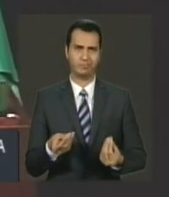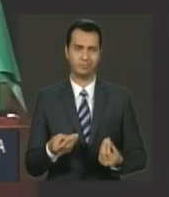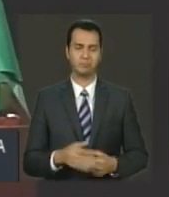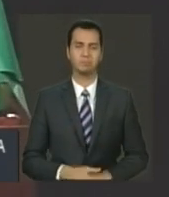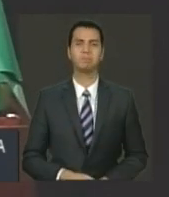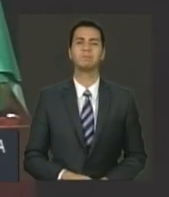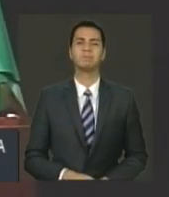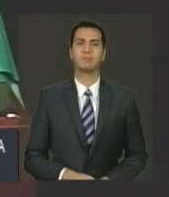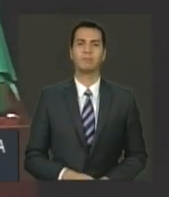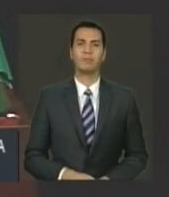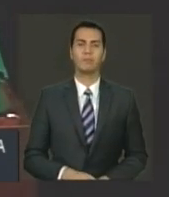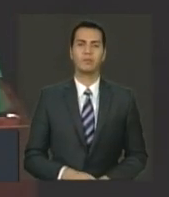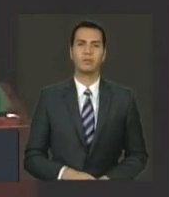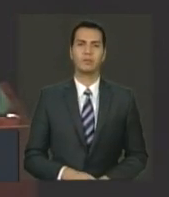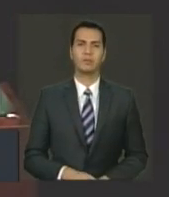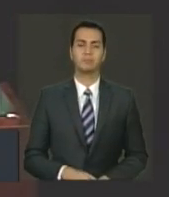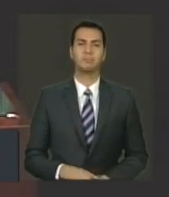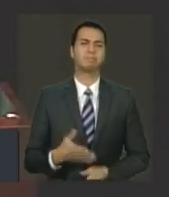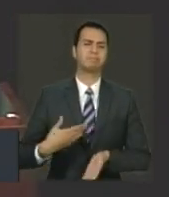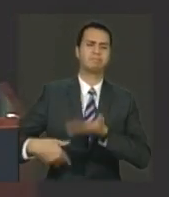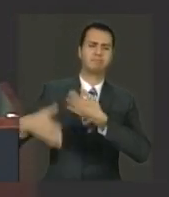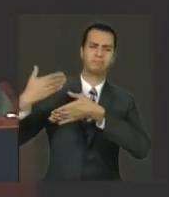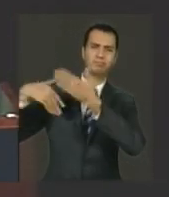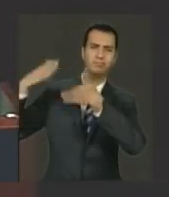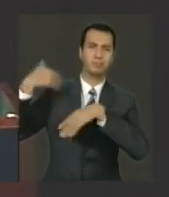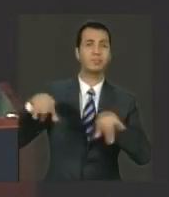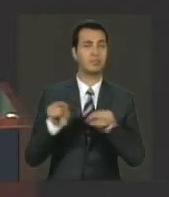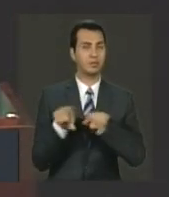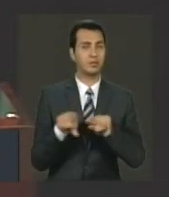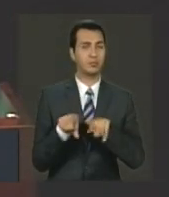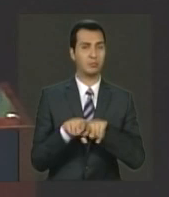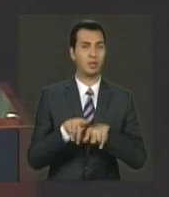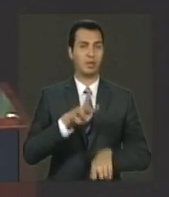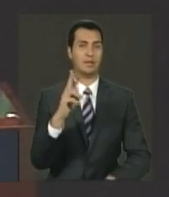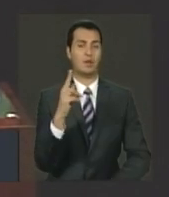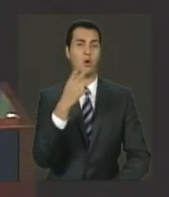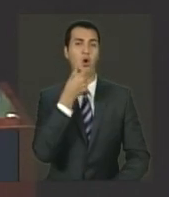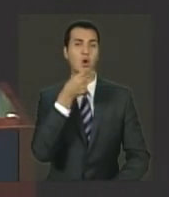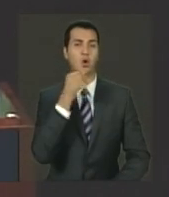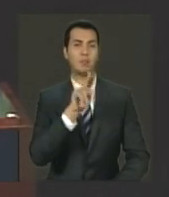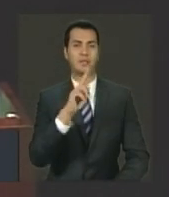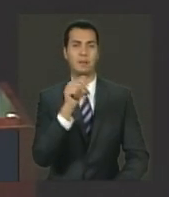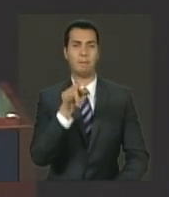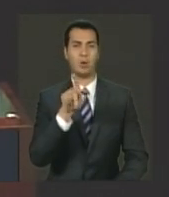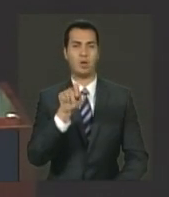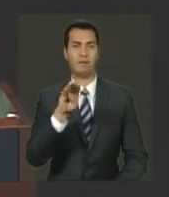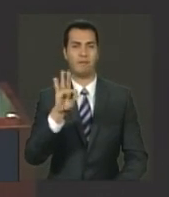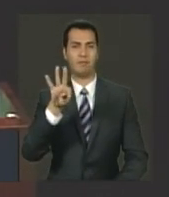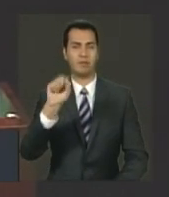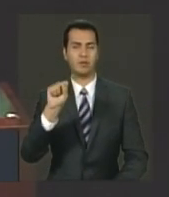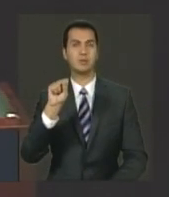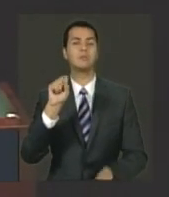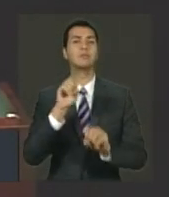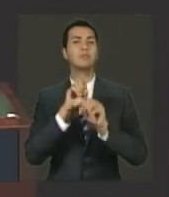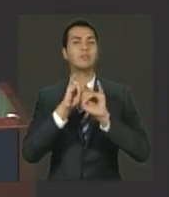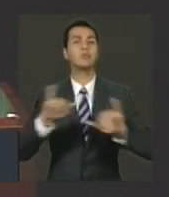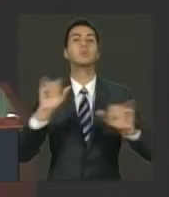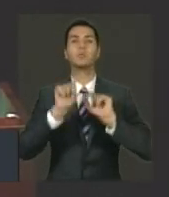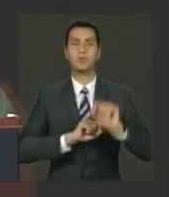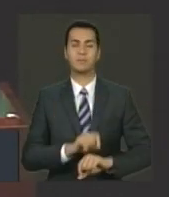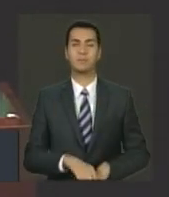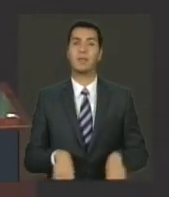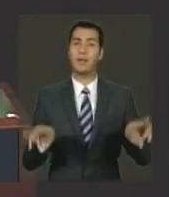E reforçar o que lá atrás nos ensinou Hipócrates, que a missão do médico é fazer o